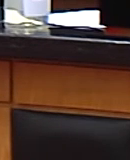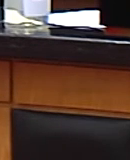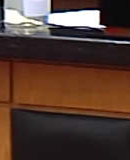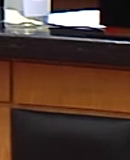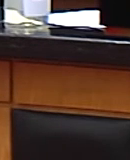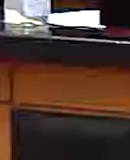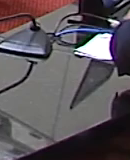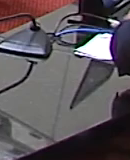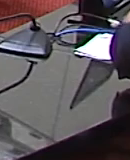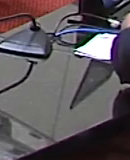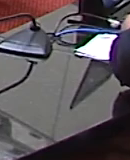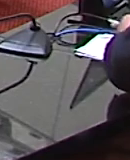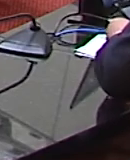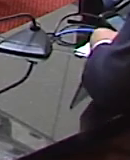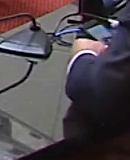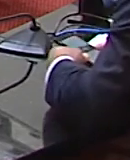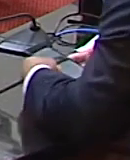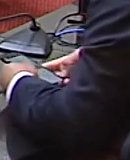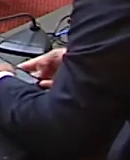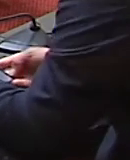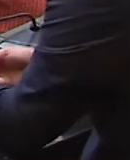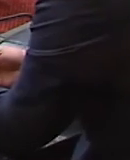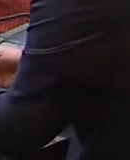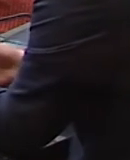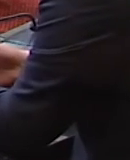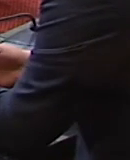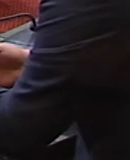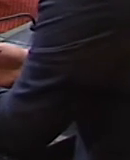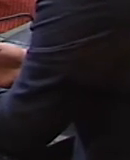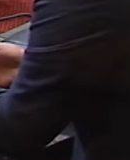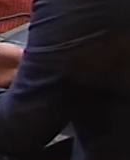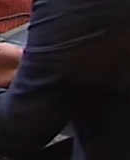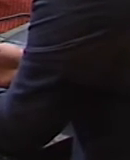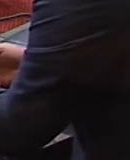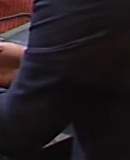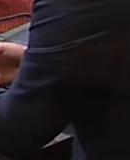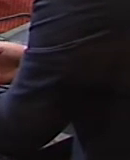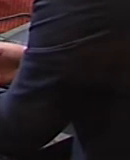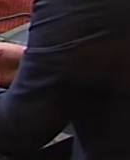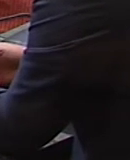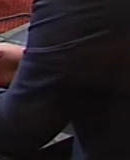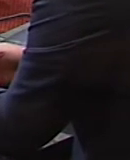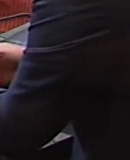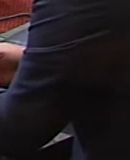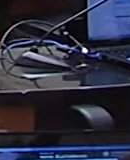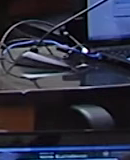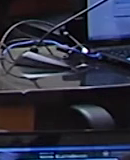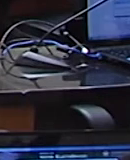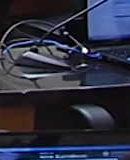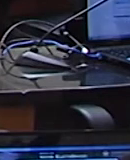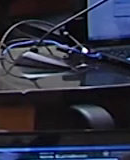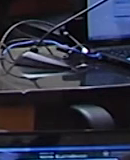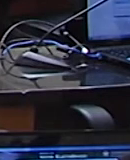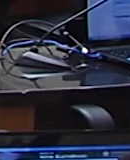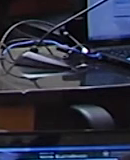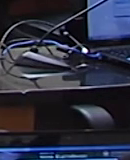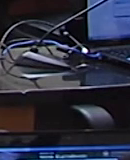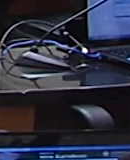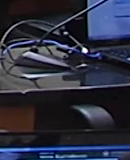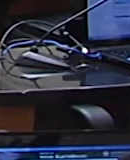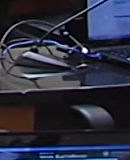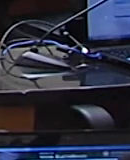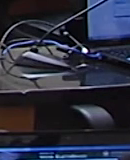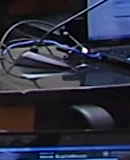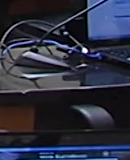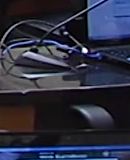Uma das pautas discutidas no encontro foi a inclusão de pessoas com deficiência no grupo prioritário da vacinação contra